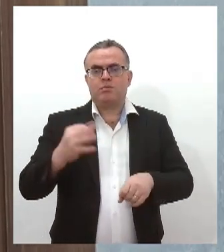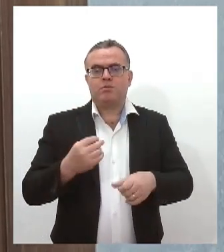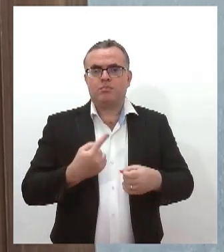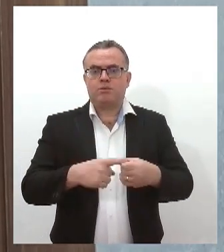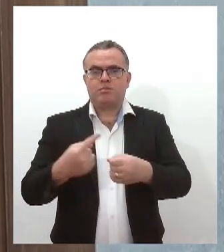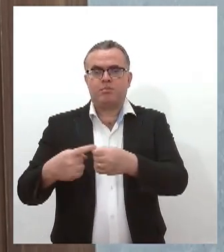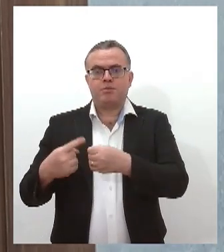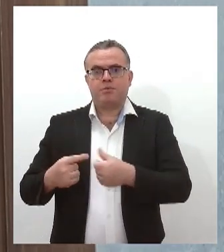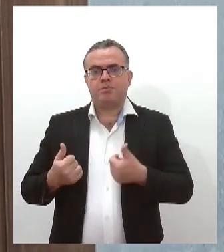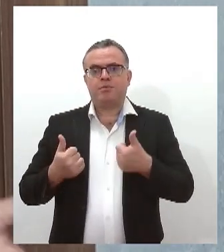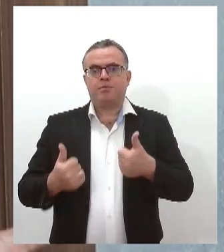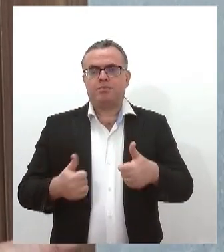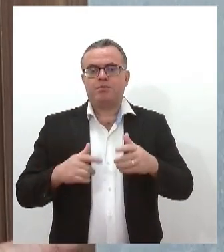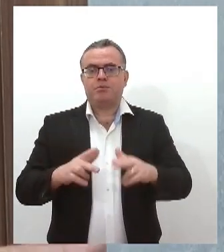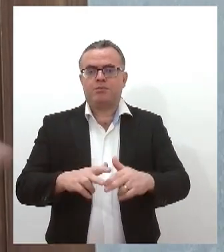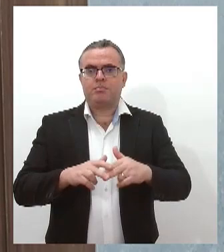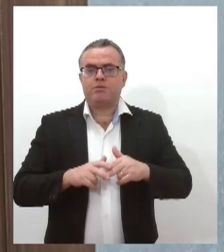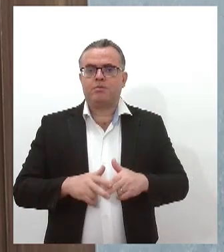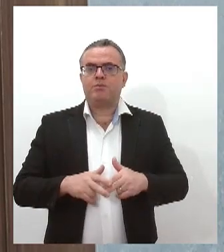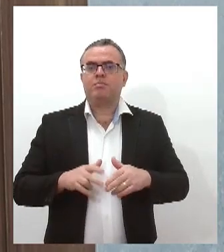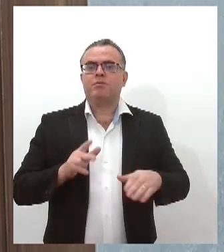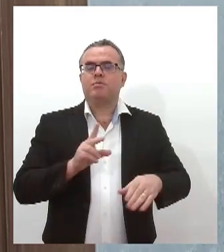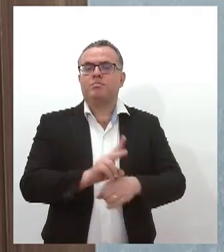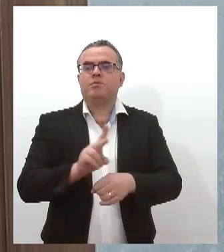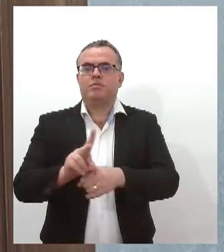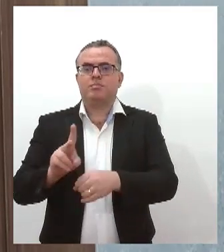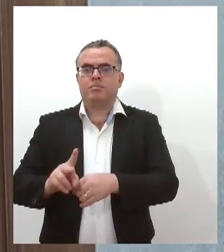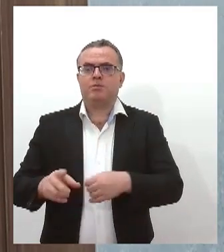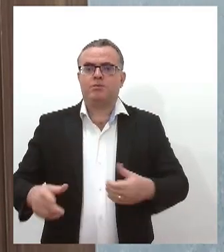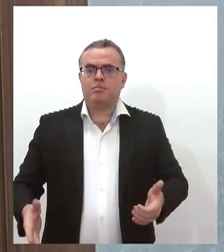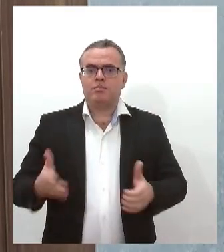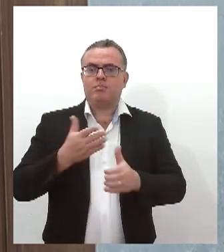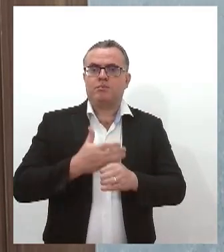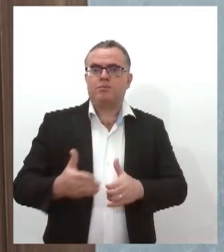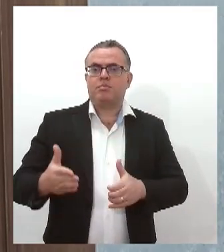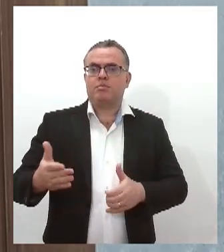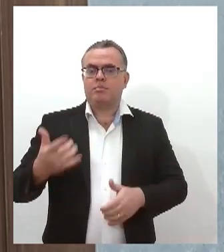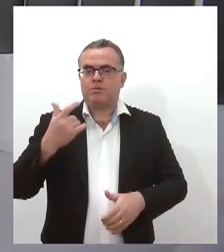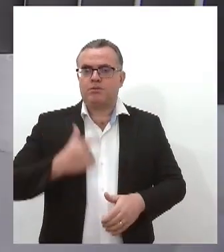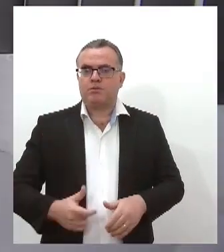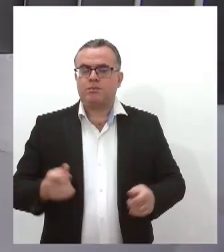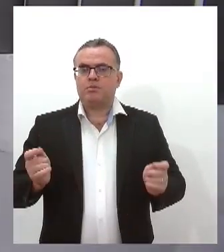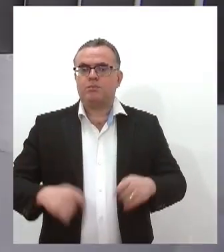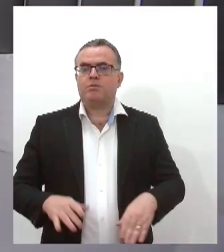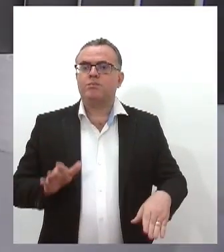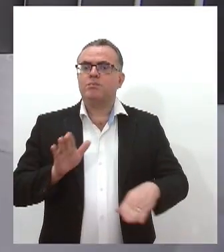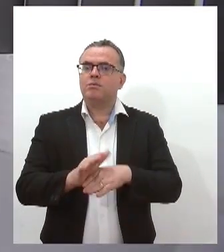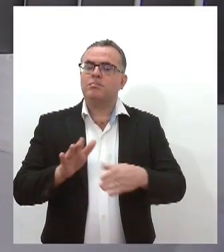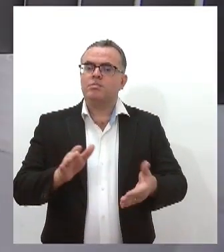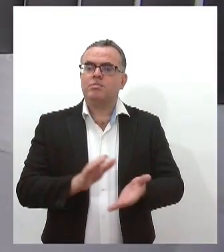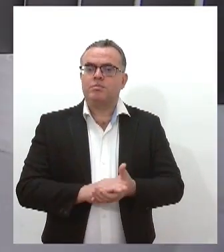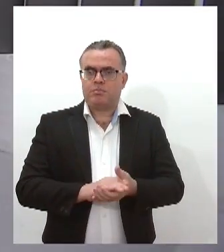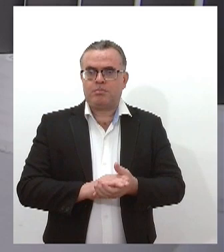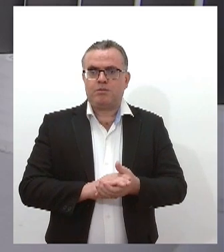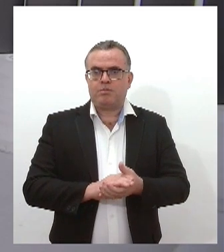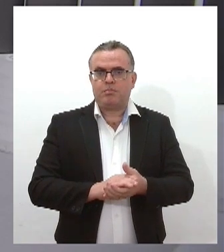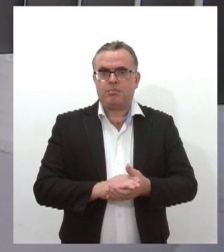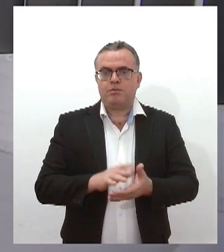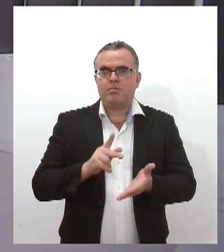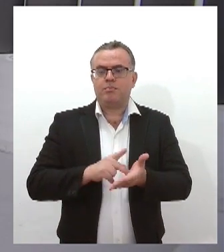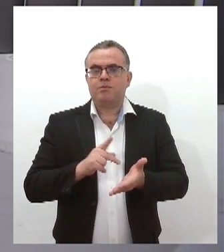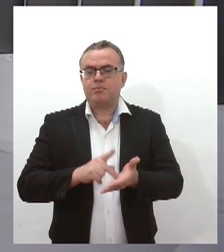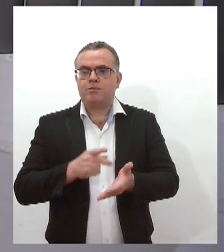fico feliz no sergipano, em primeiro mandato reeleito, dar essa parcela de contribuição. Isso mesmo. E por falar da participação